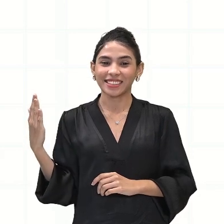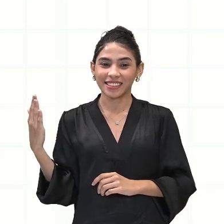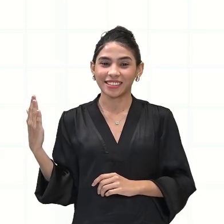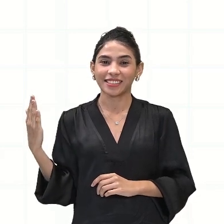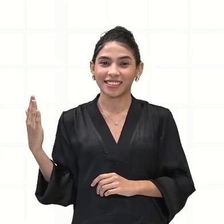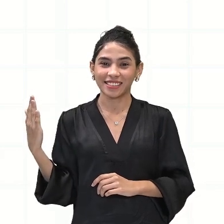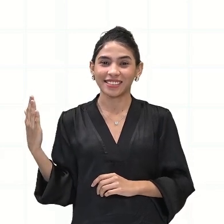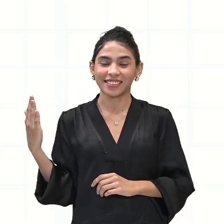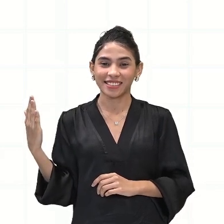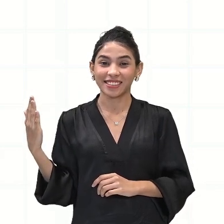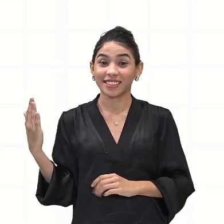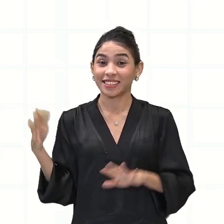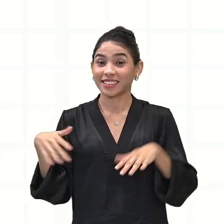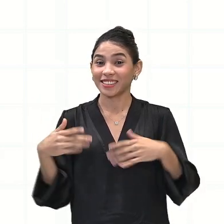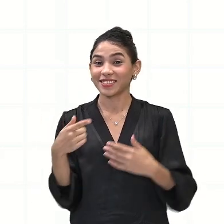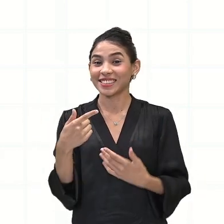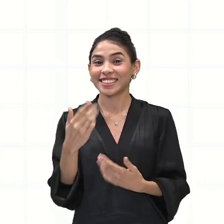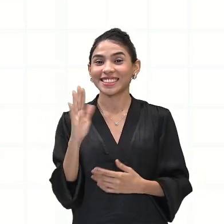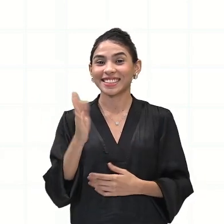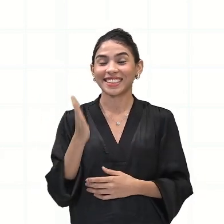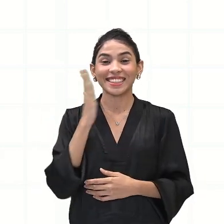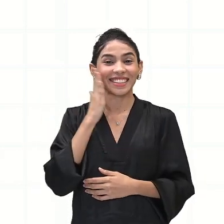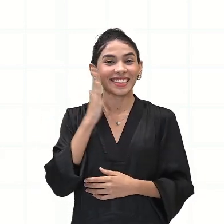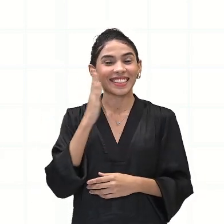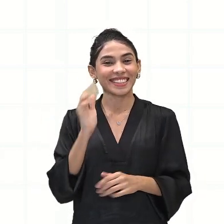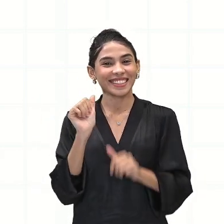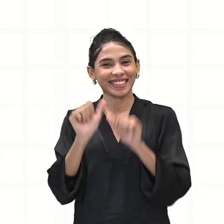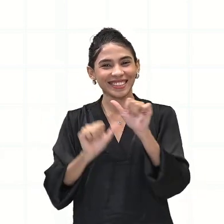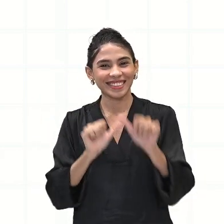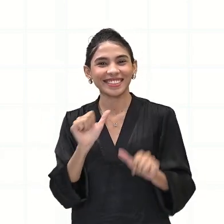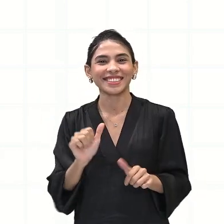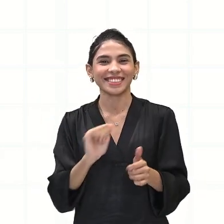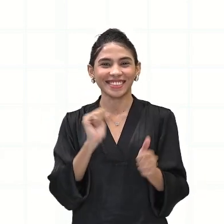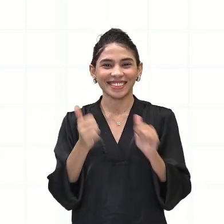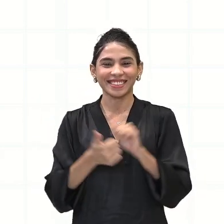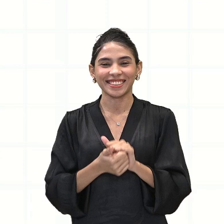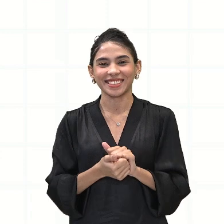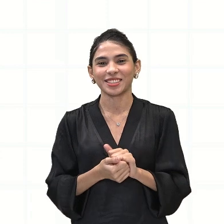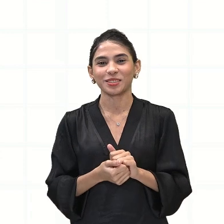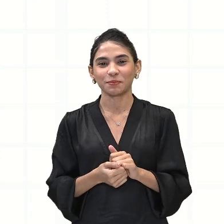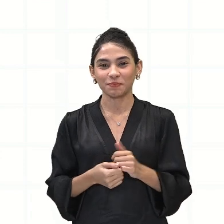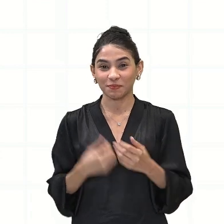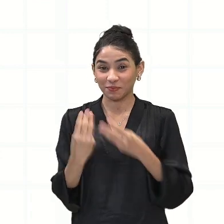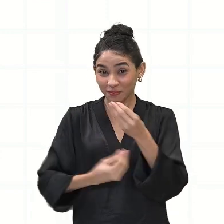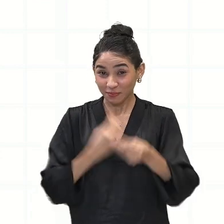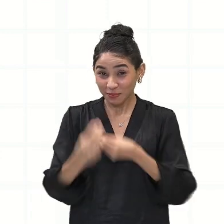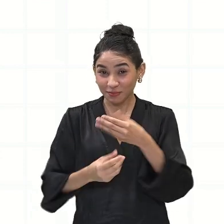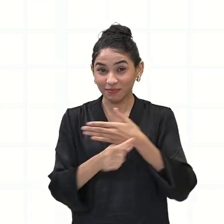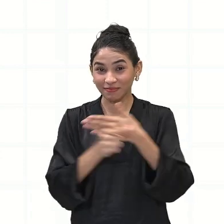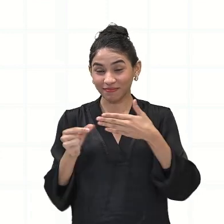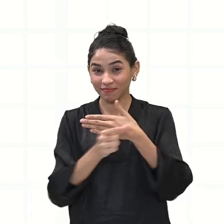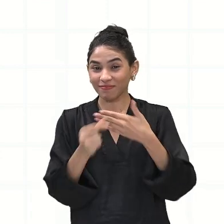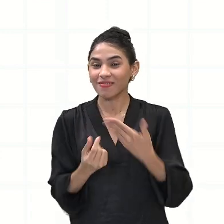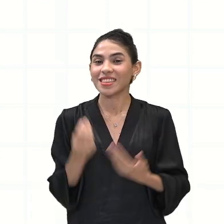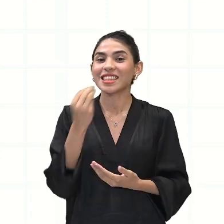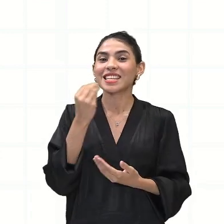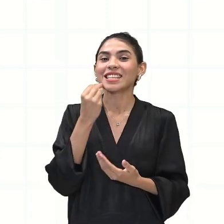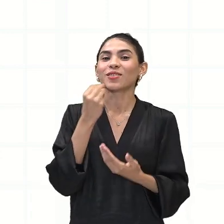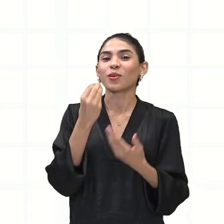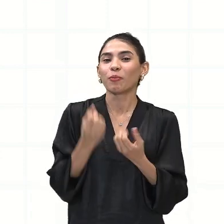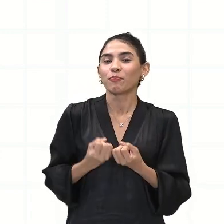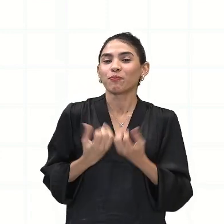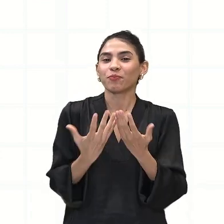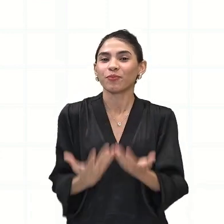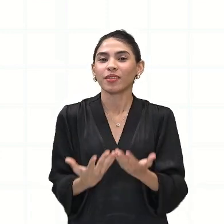isso, mas você já tem uma dimensão de como o poeta tentou transmitir a ideia de